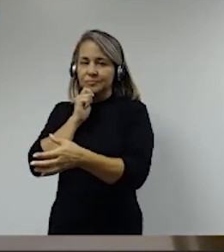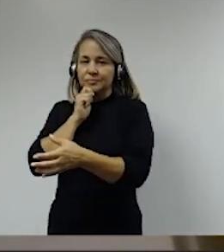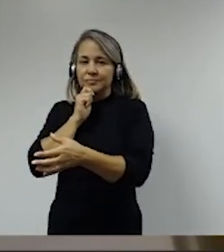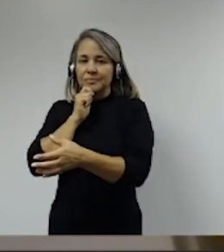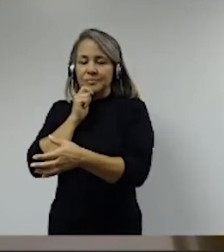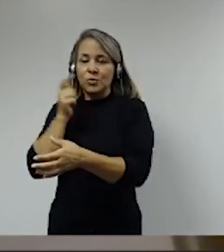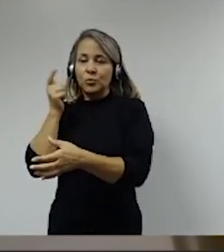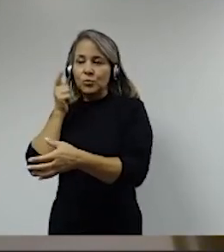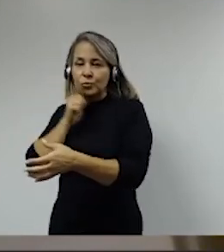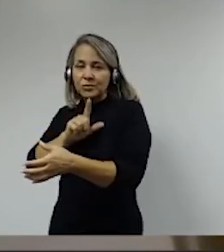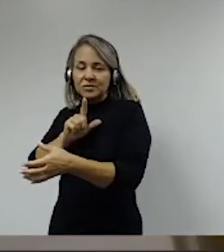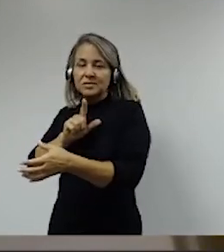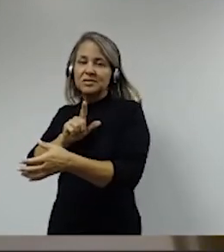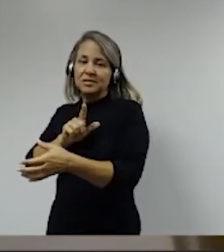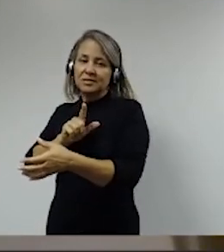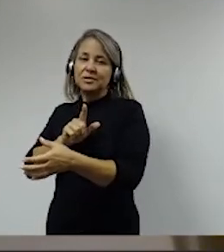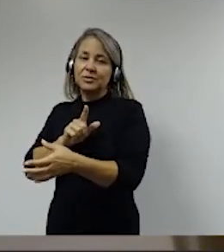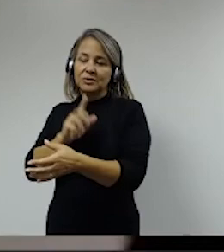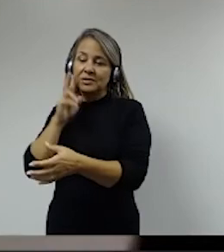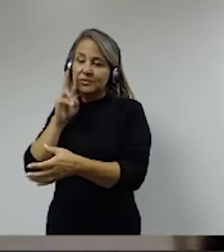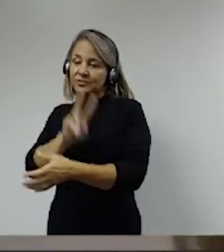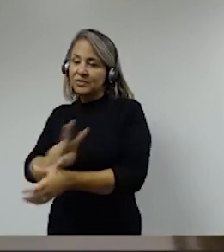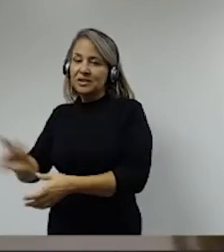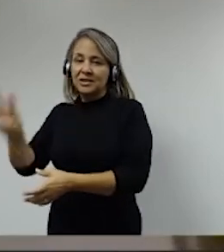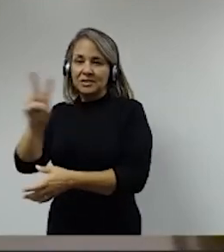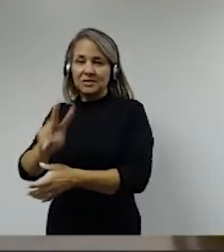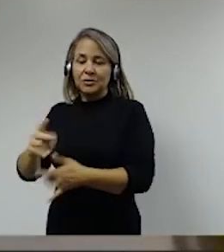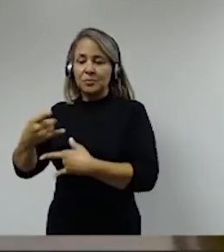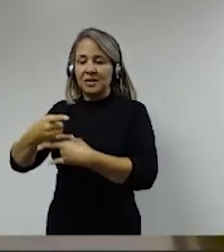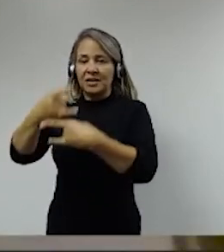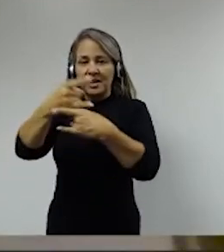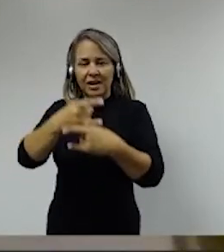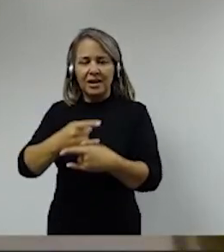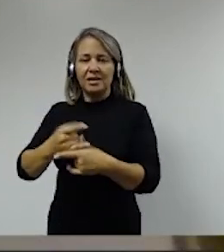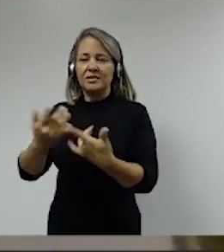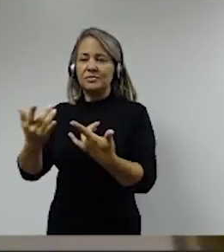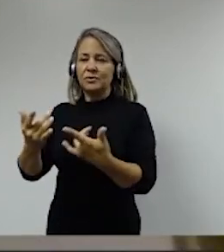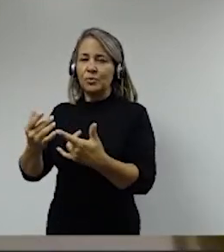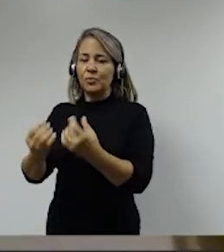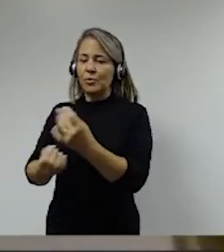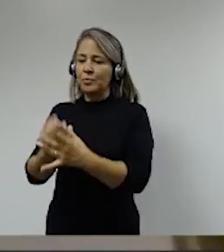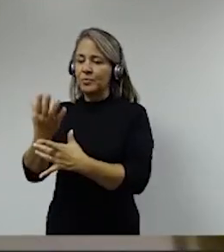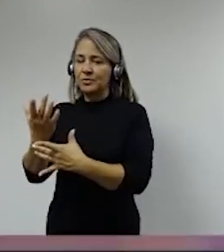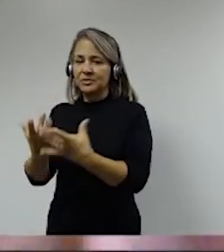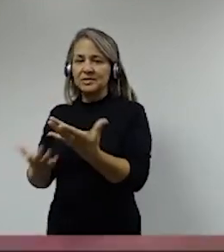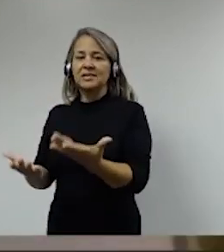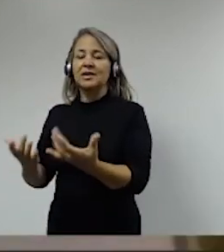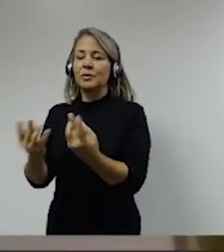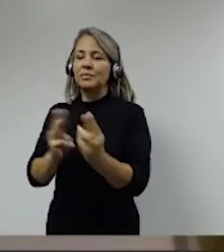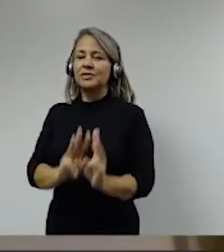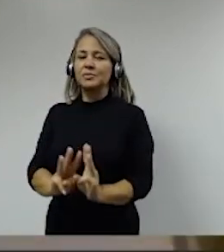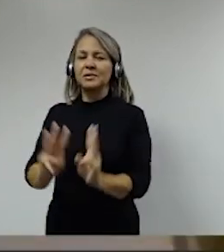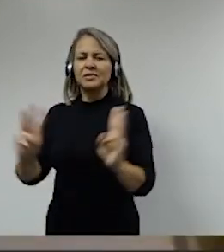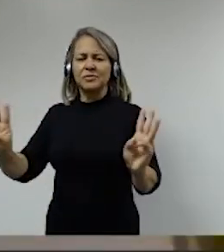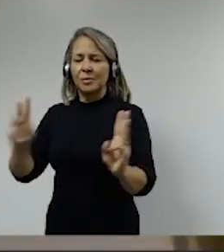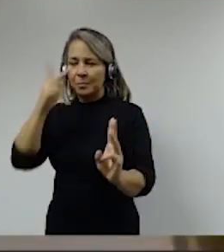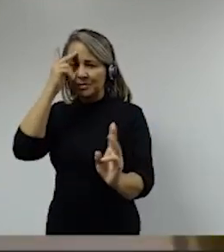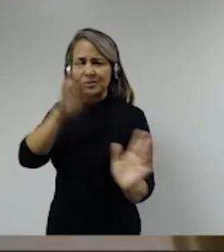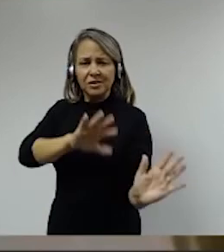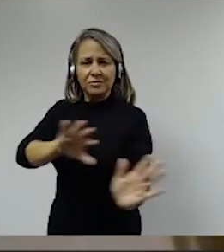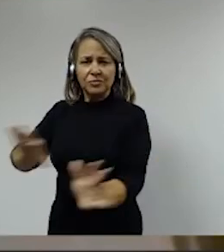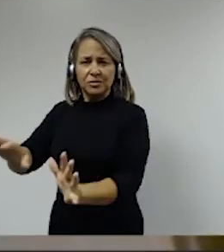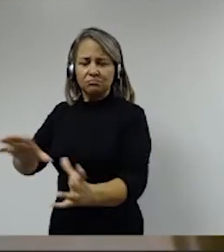enfim, não é atingido por muito do que a gente falou aqui, né, pelas lives ou pela produção audiovisual para as plataformas. Esse pessoal está completamente fora,